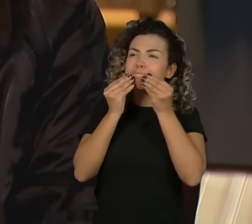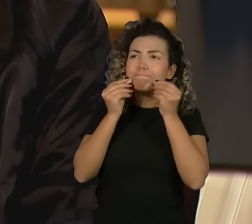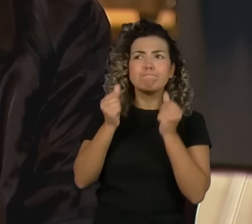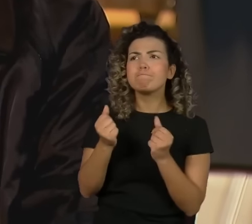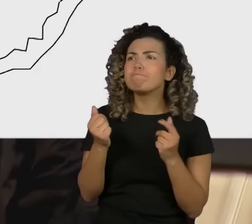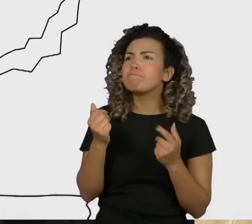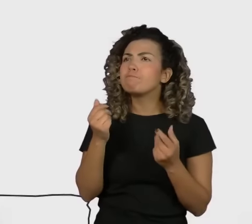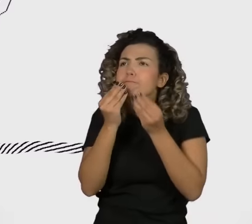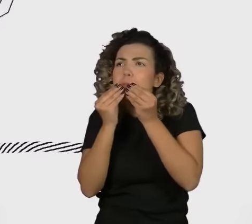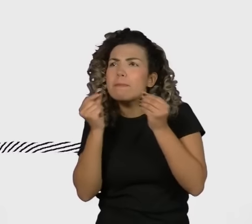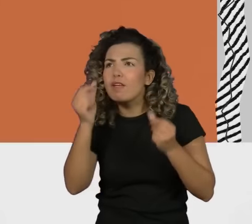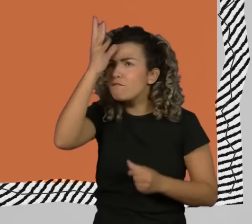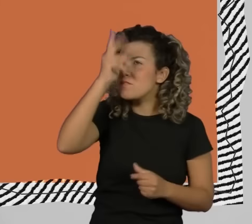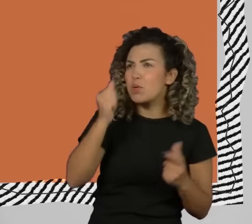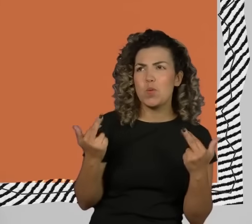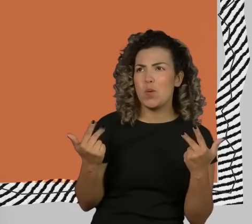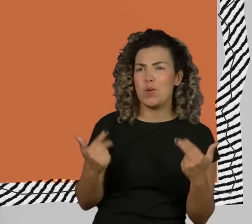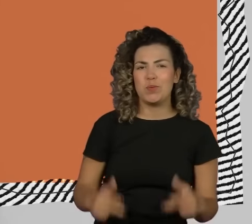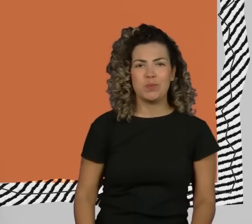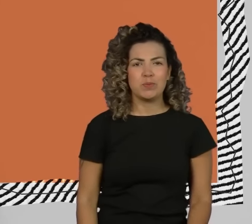passarinho.